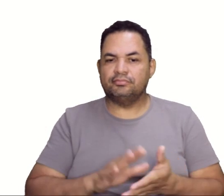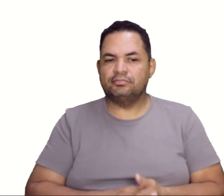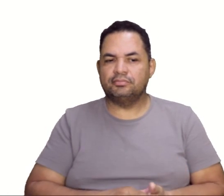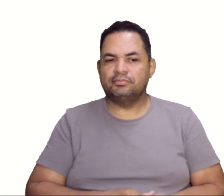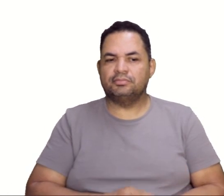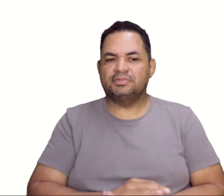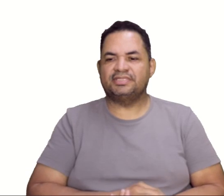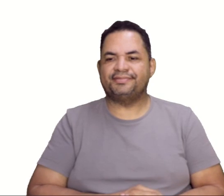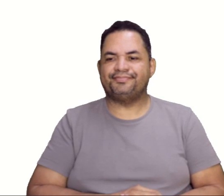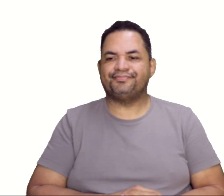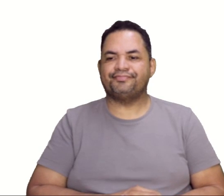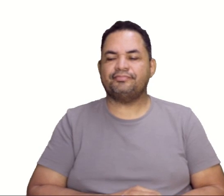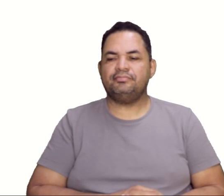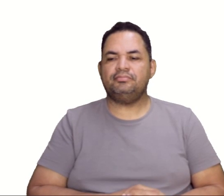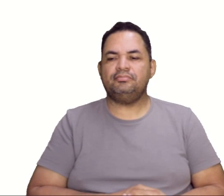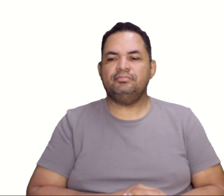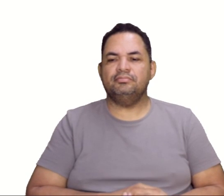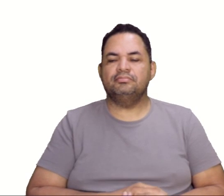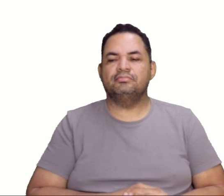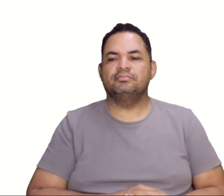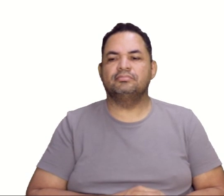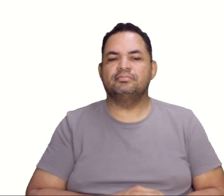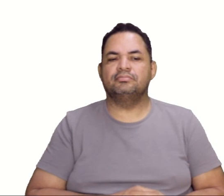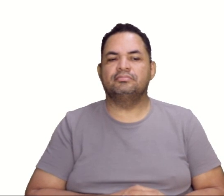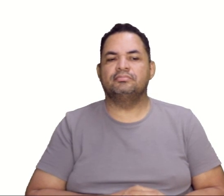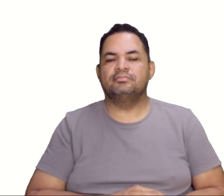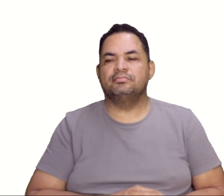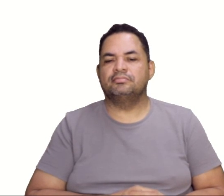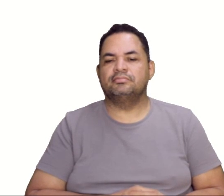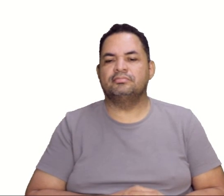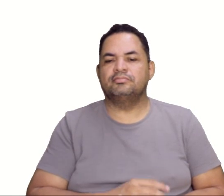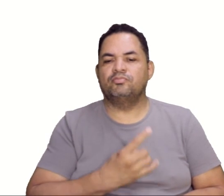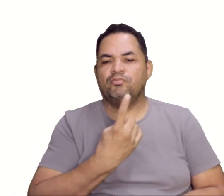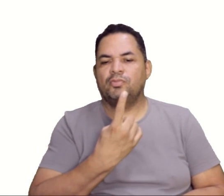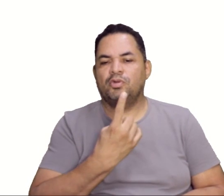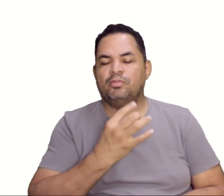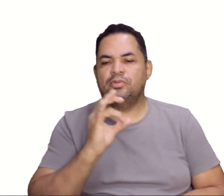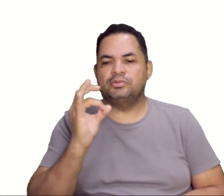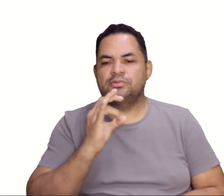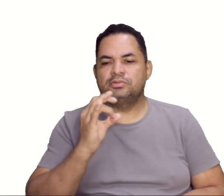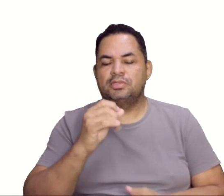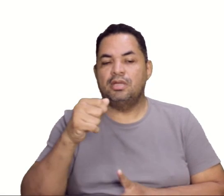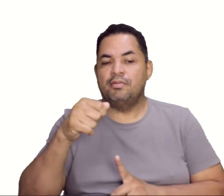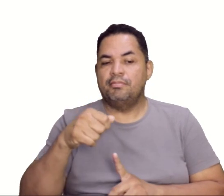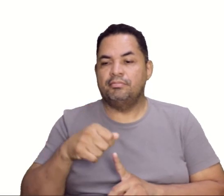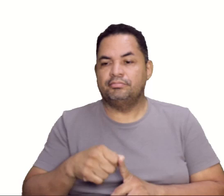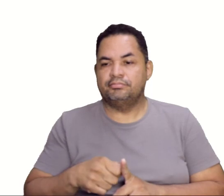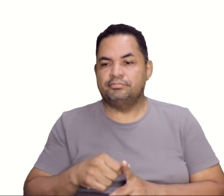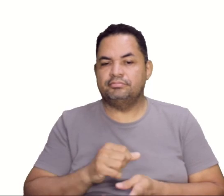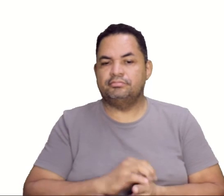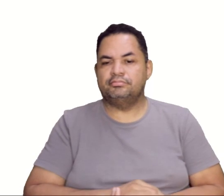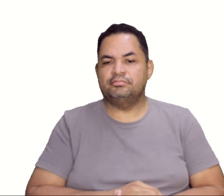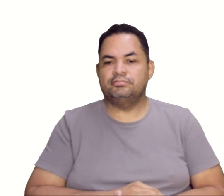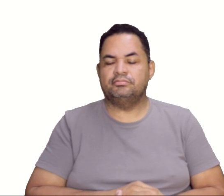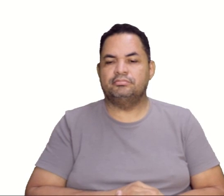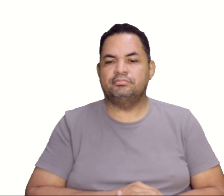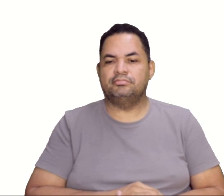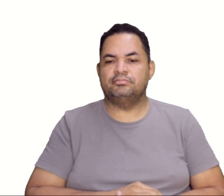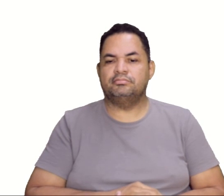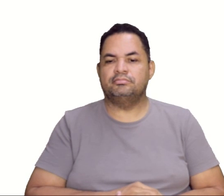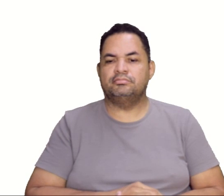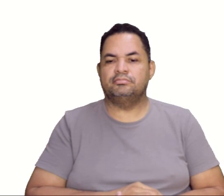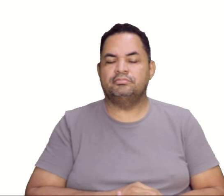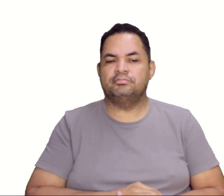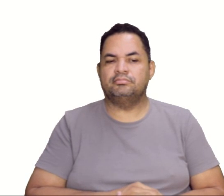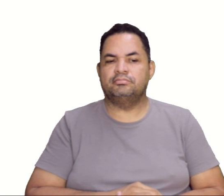semestres E aí ele disse que aqui é 1% ao mês né um juro composto Ah tá então a taxa tá em meses